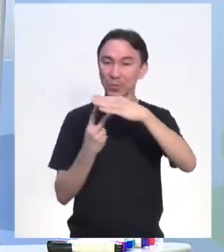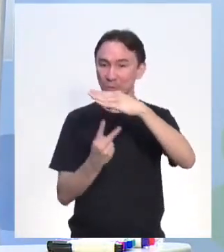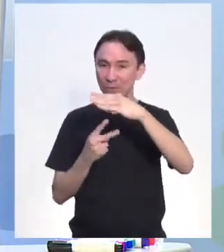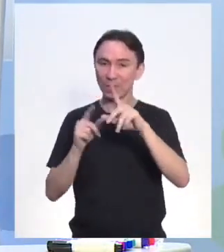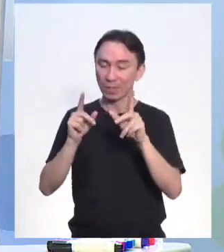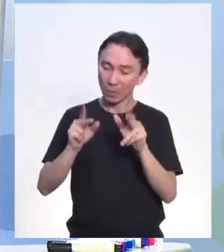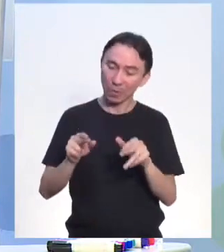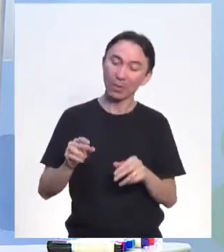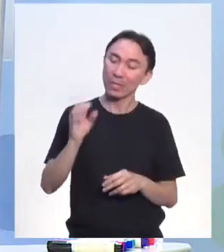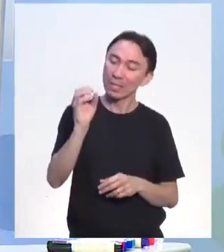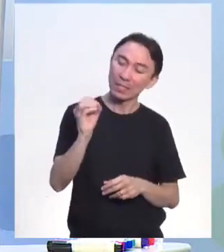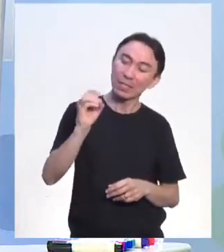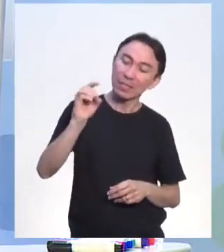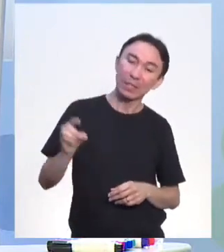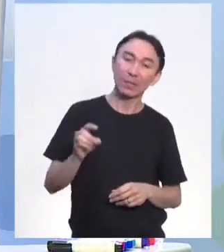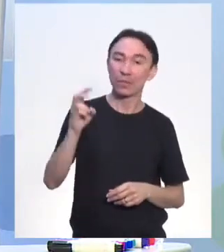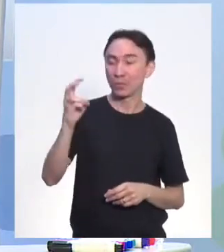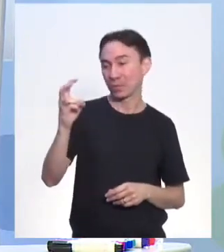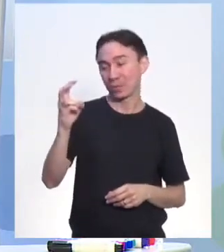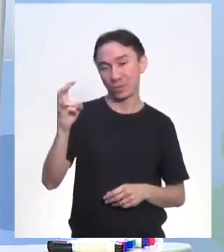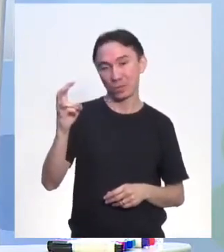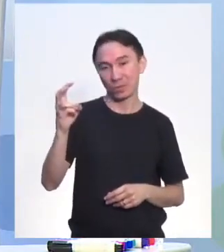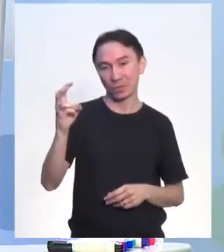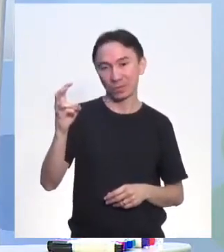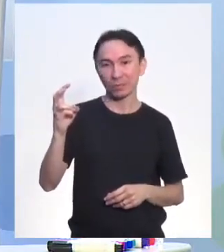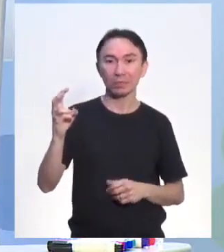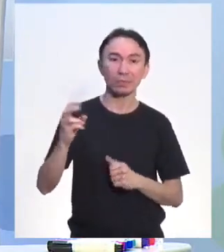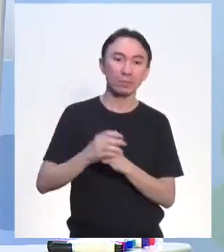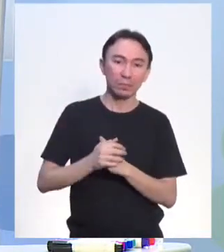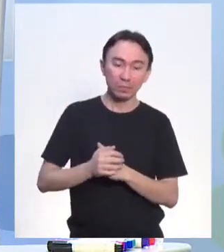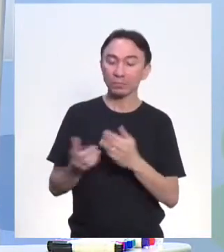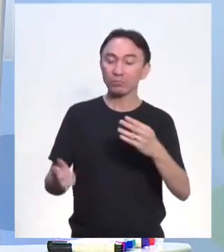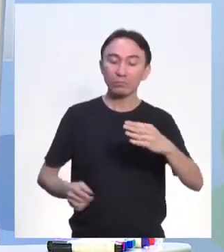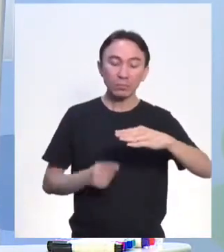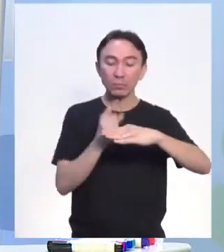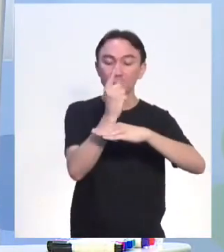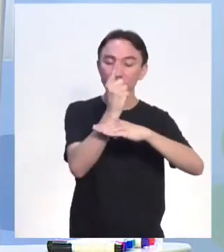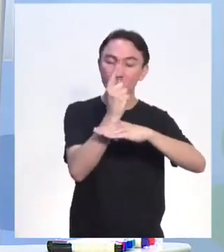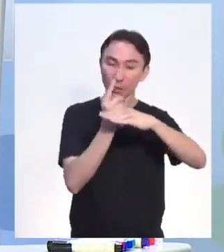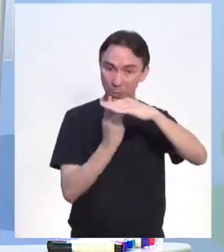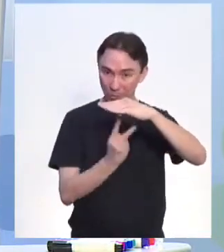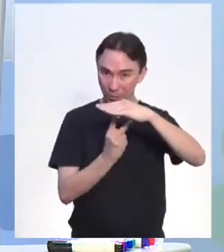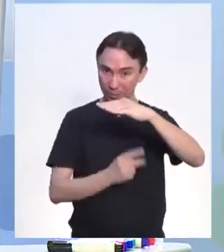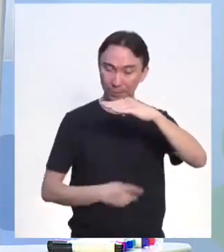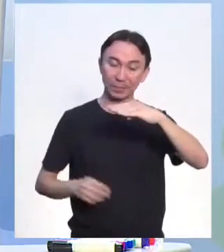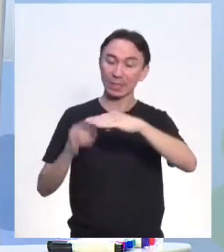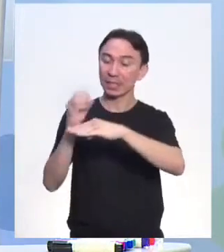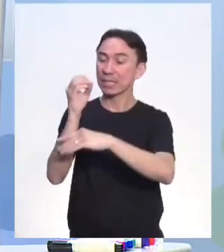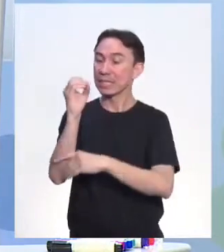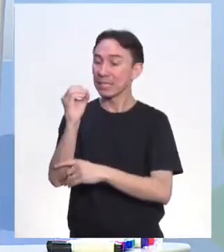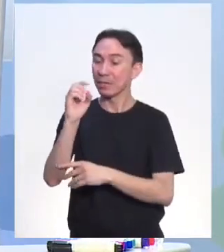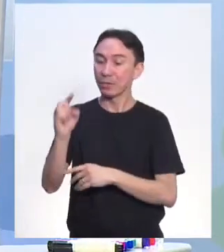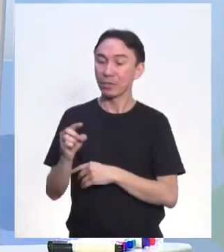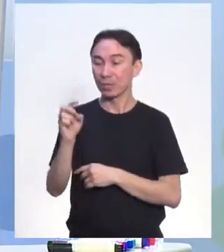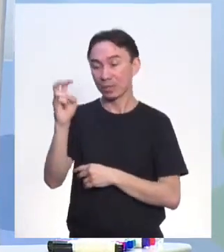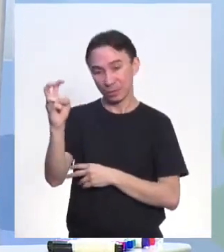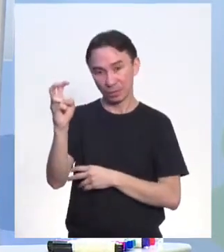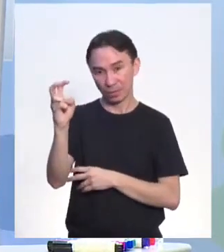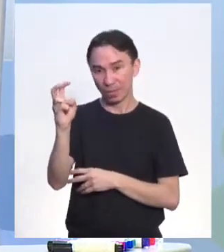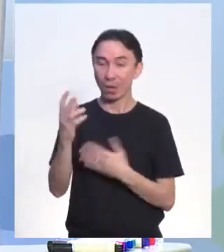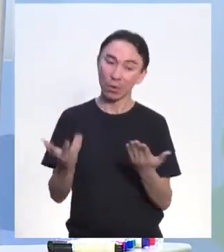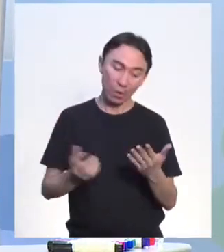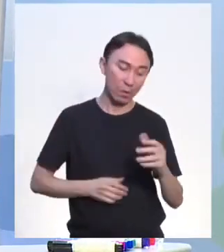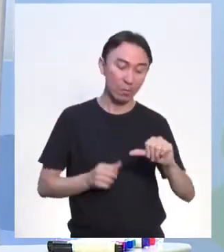0,5. Então, em fração é 1 sobre 2, em decimal é 0,5. Agora, se eu quiser transformar em porcentagem, vou pôr aqui